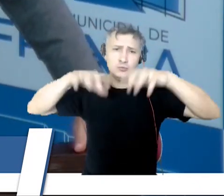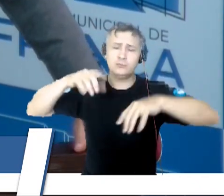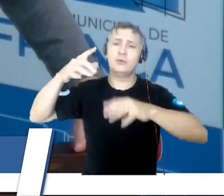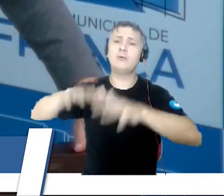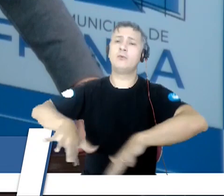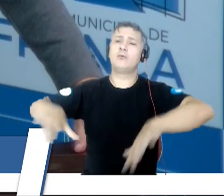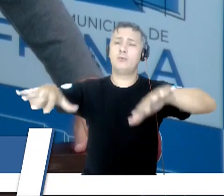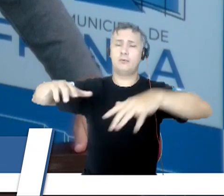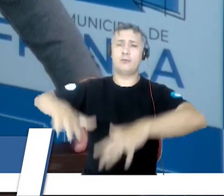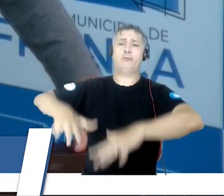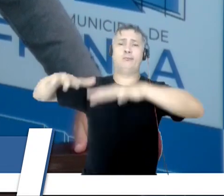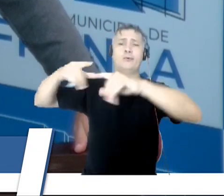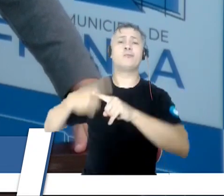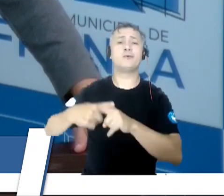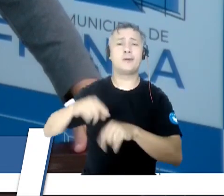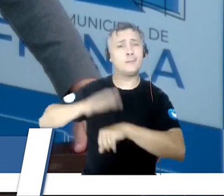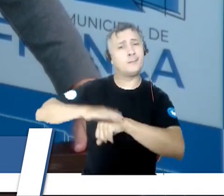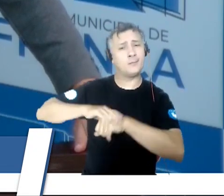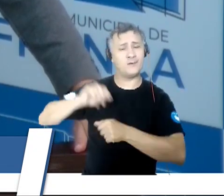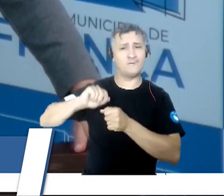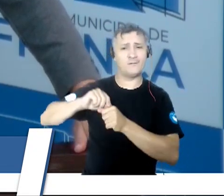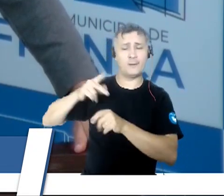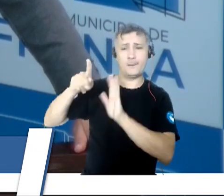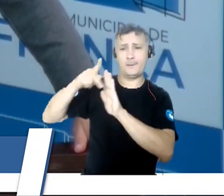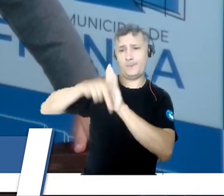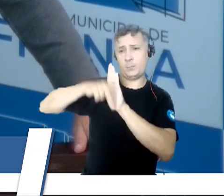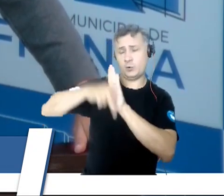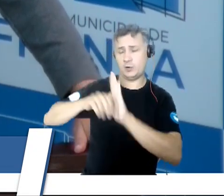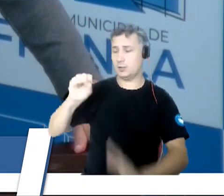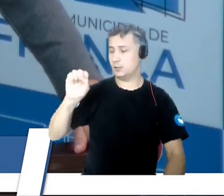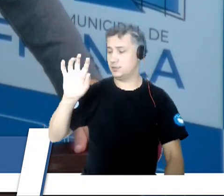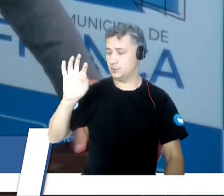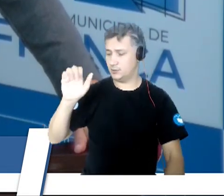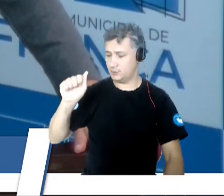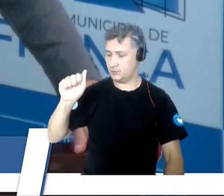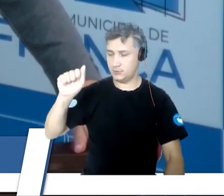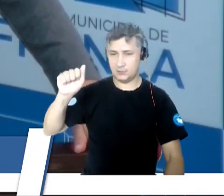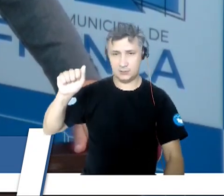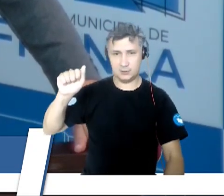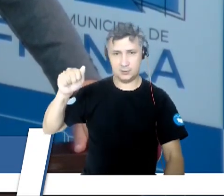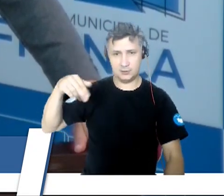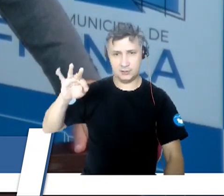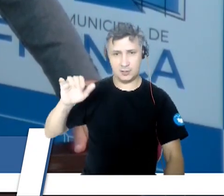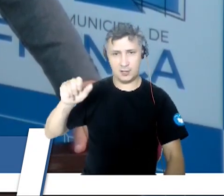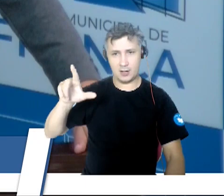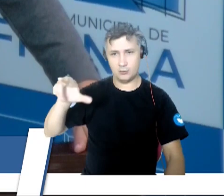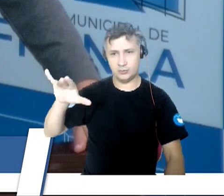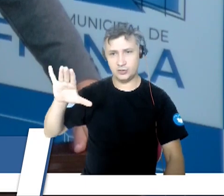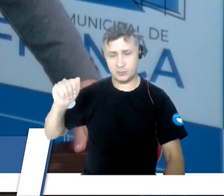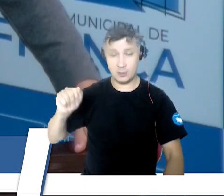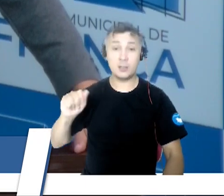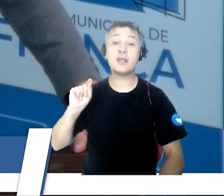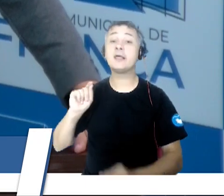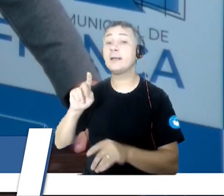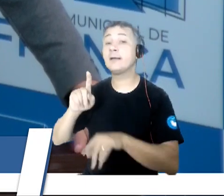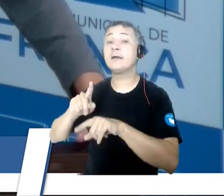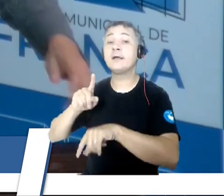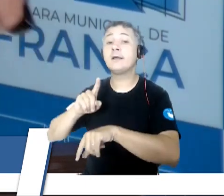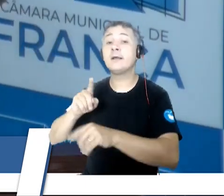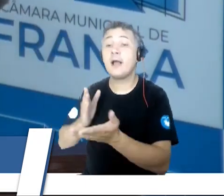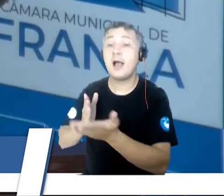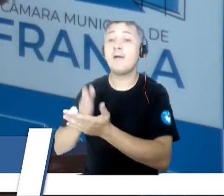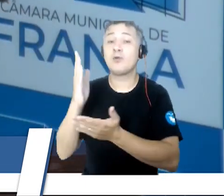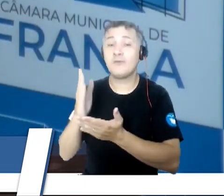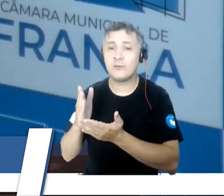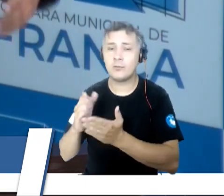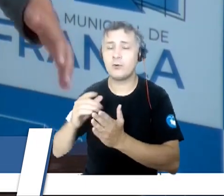o projeto ali do Santa Lúcia, me desculpa quem aprovou, mas foi muito errado,